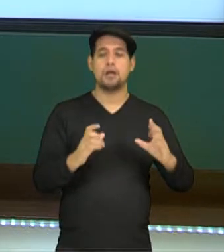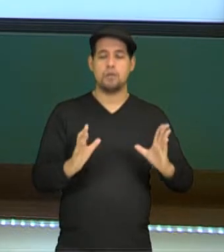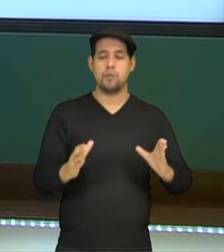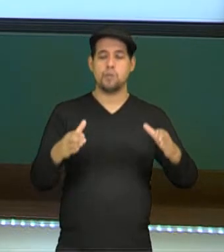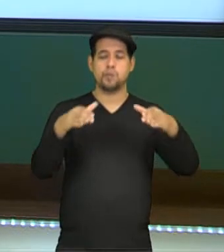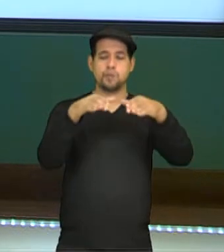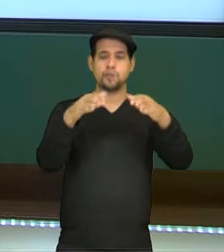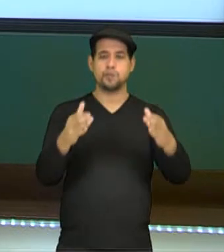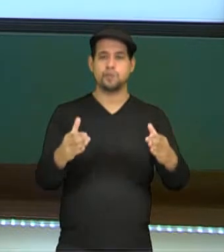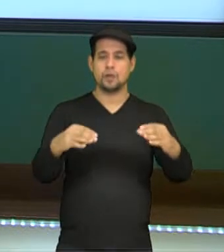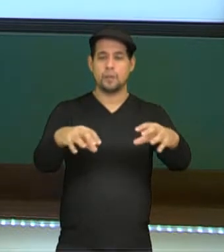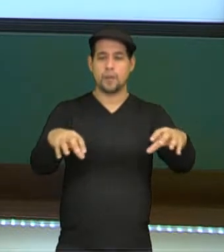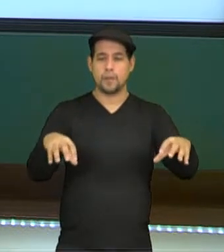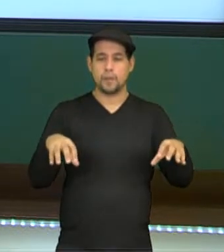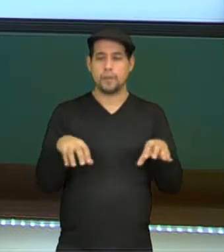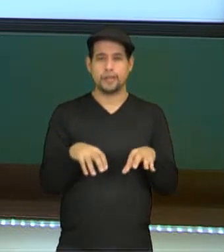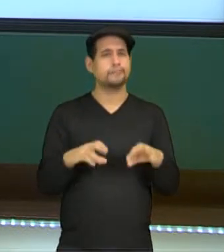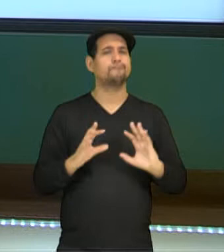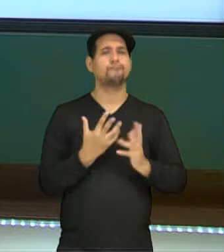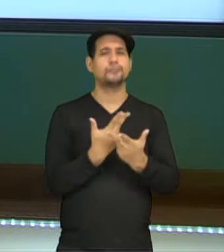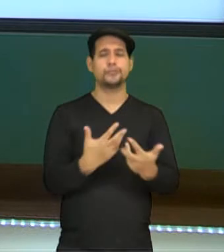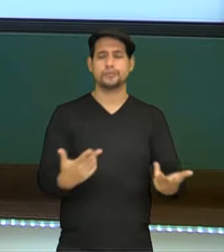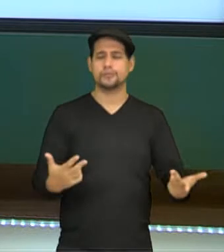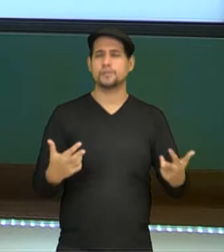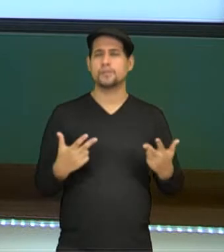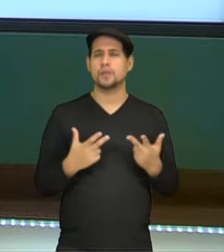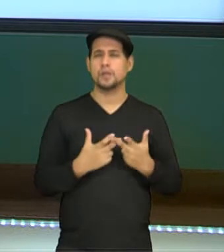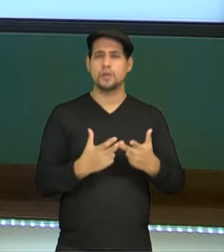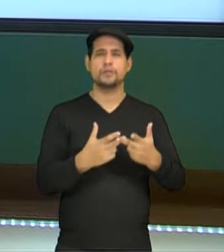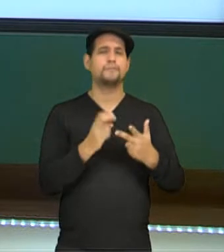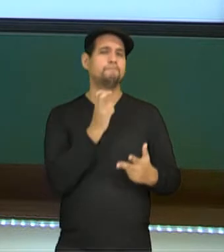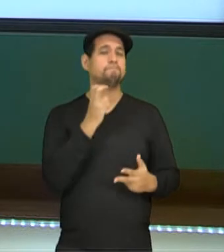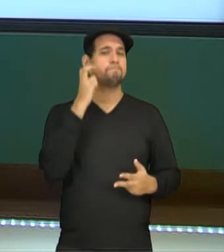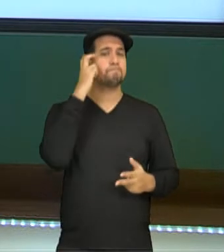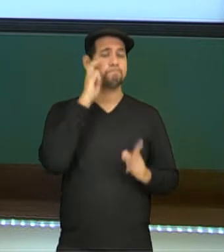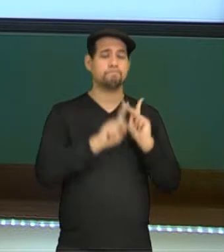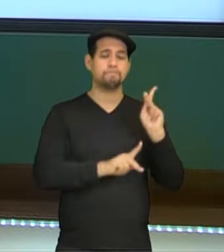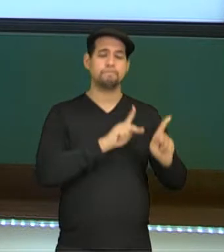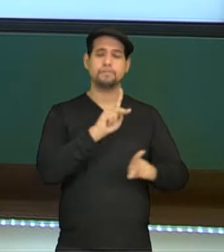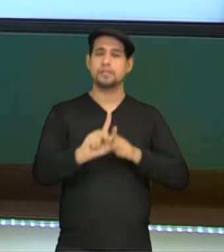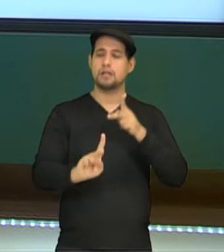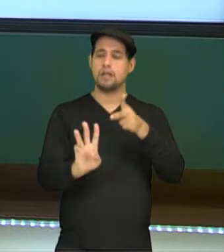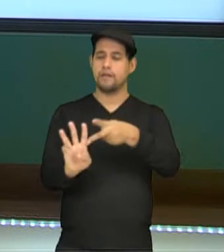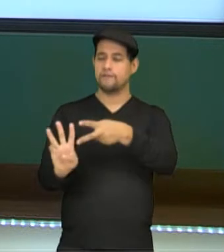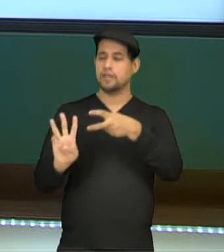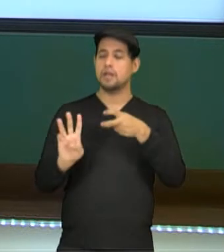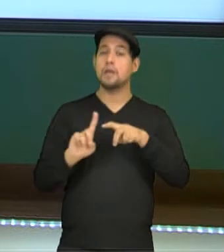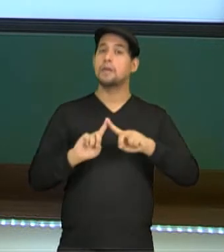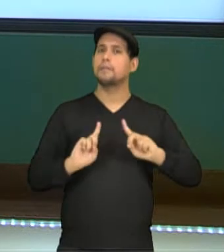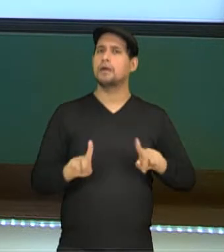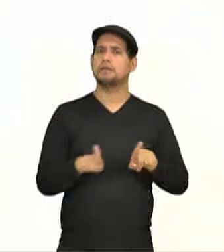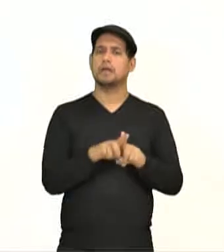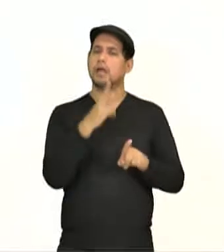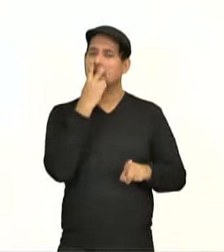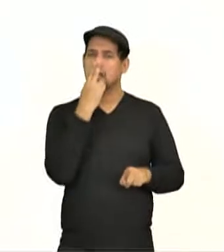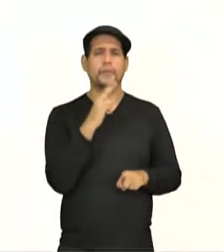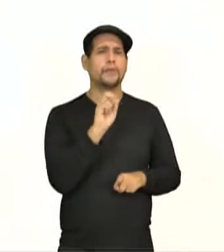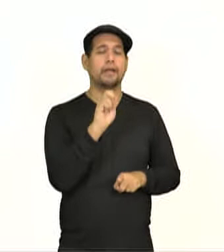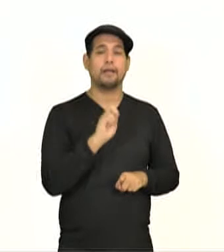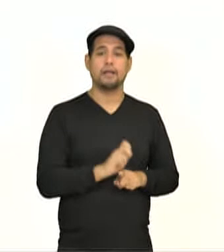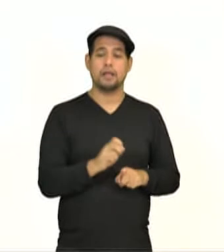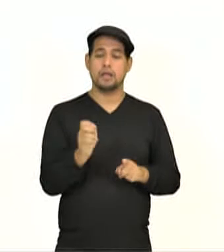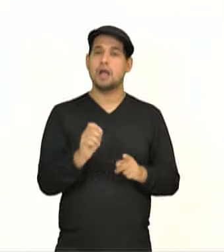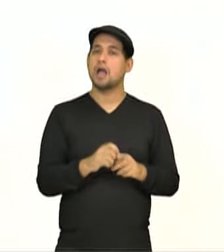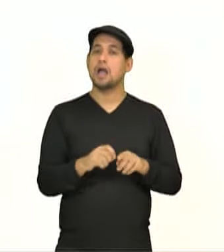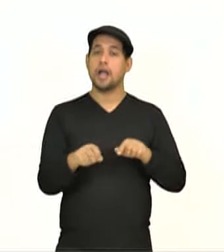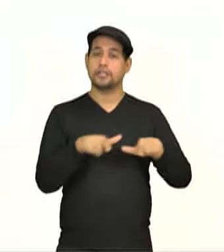aldeamento acontecia aí em praticamente todas as etnias dos povos indígenas, né? Uma outra semelhança era a divisão